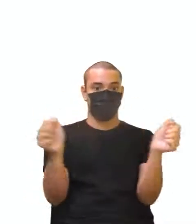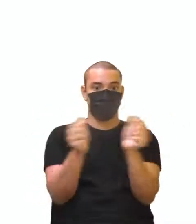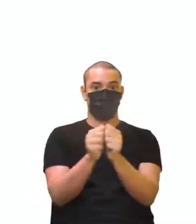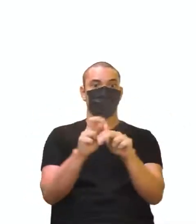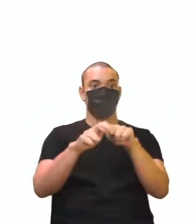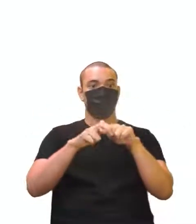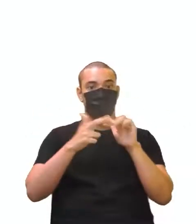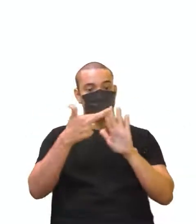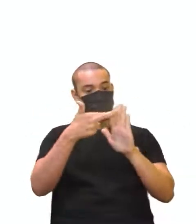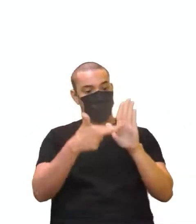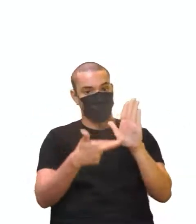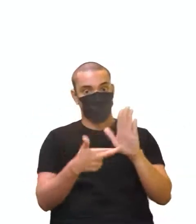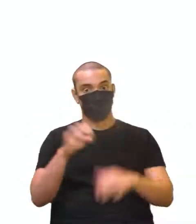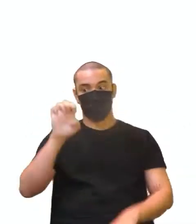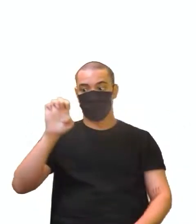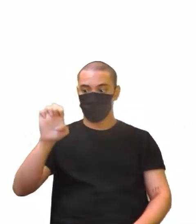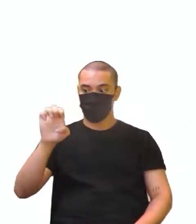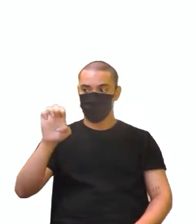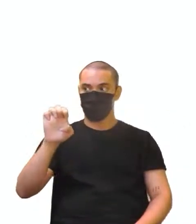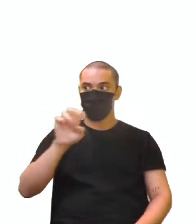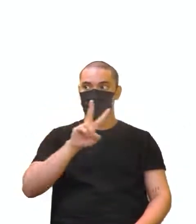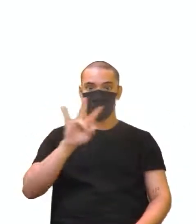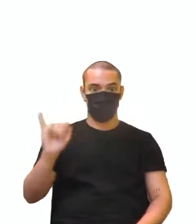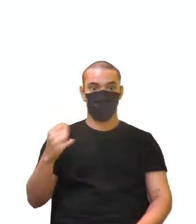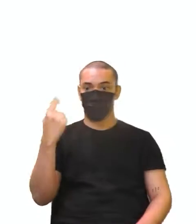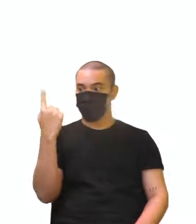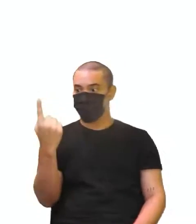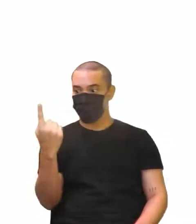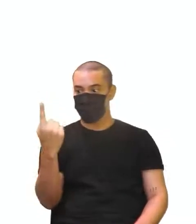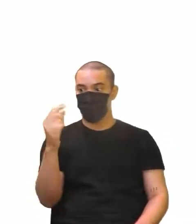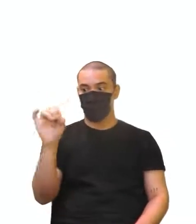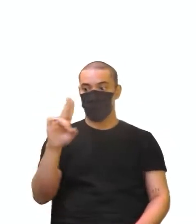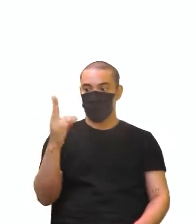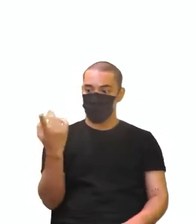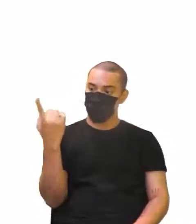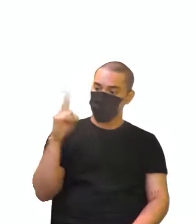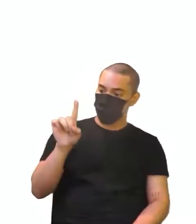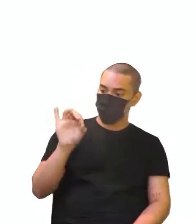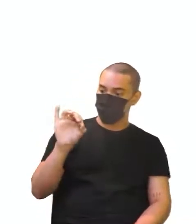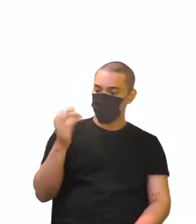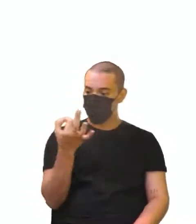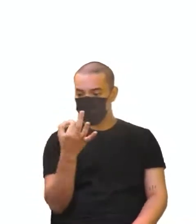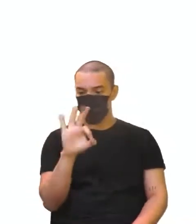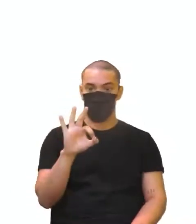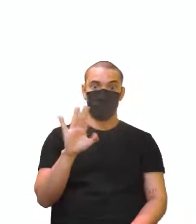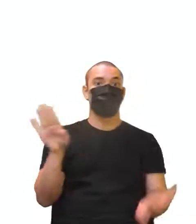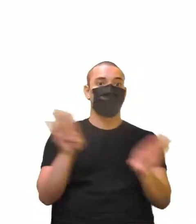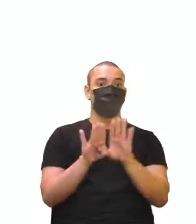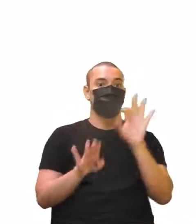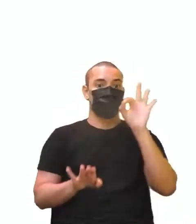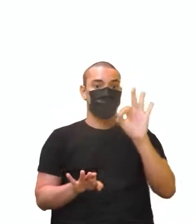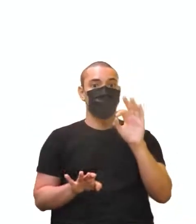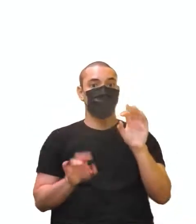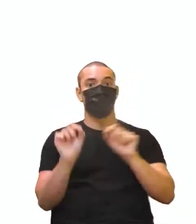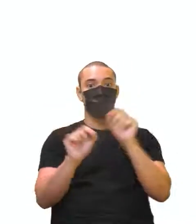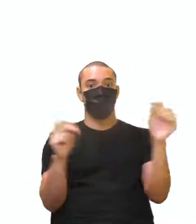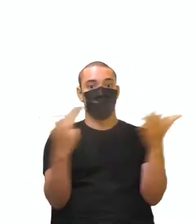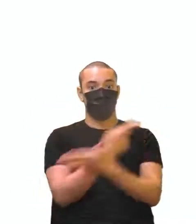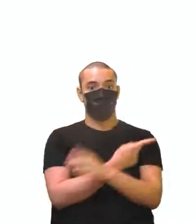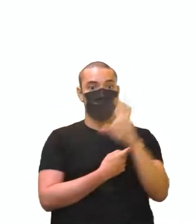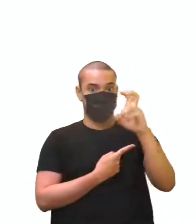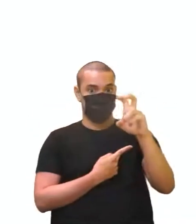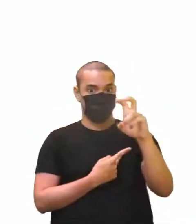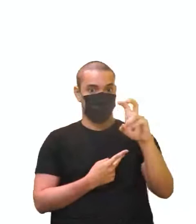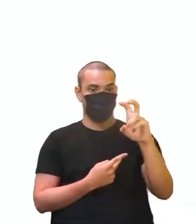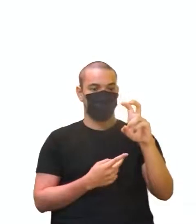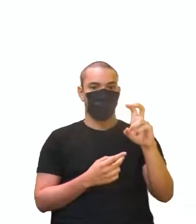regra do E, ou seja, sai cara ou coroa, e sair o número 5 na vez que eu jogar o dadinho, tá?